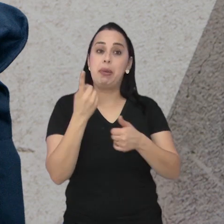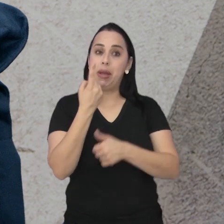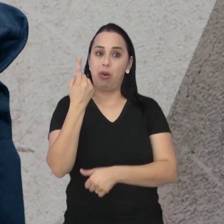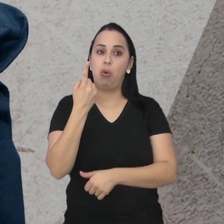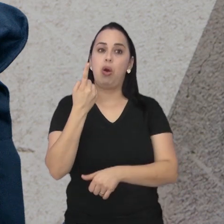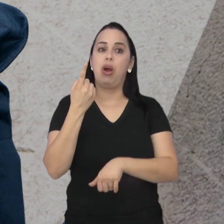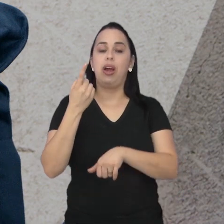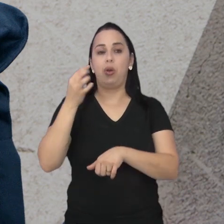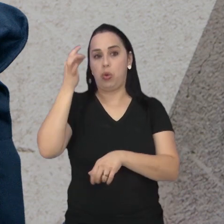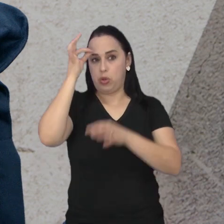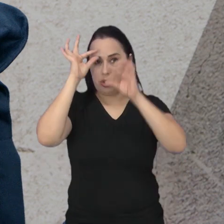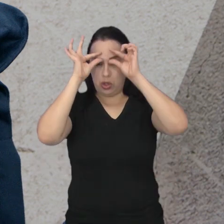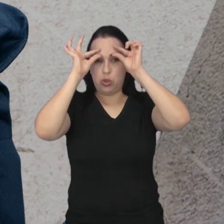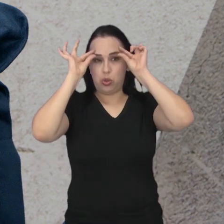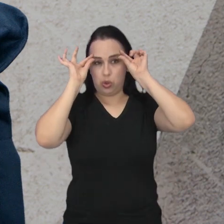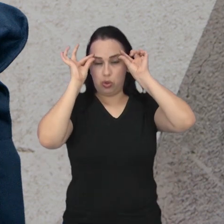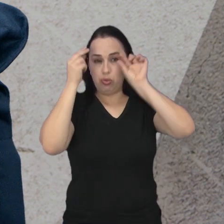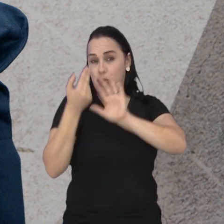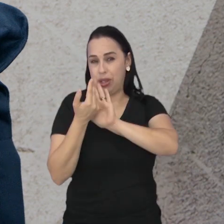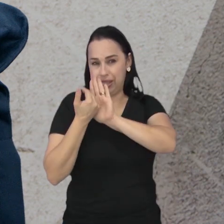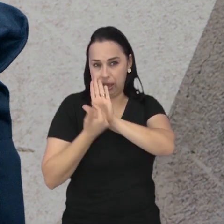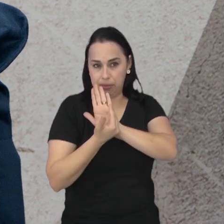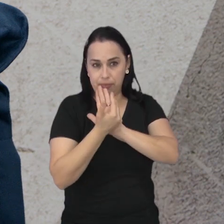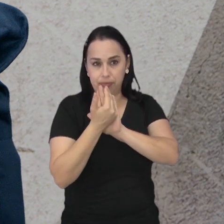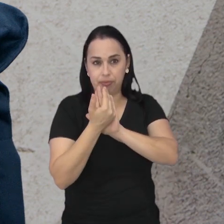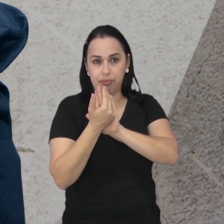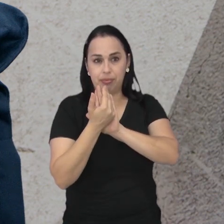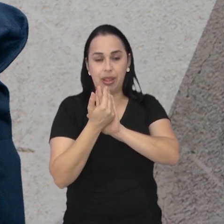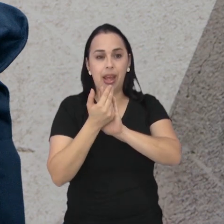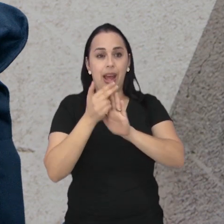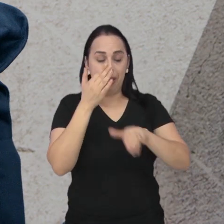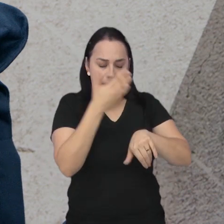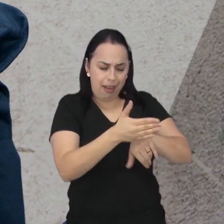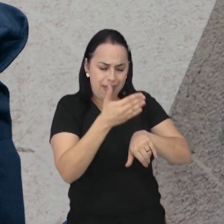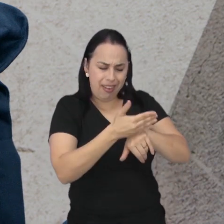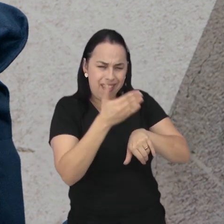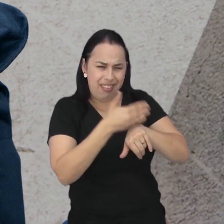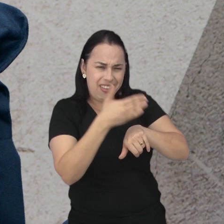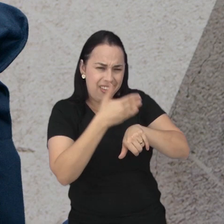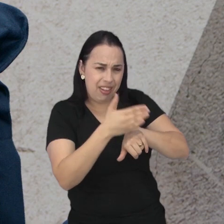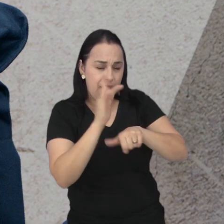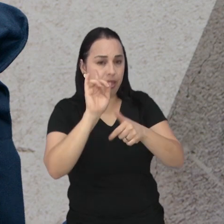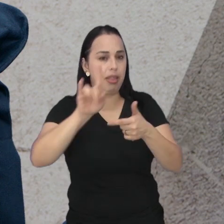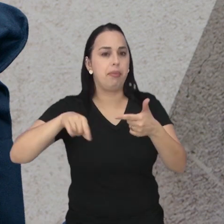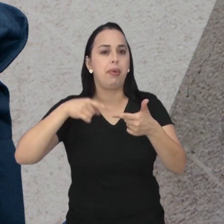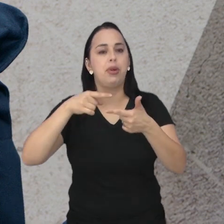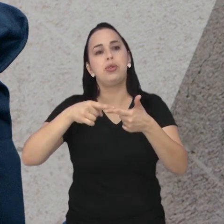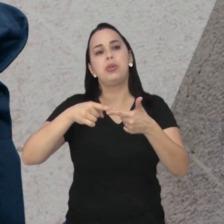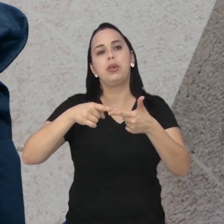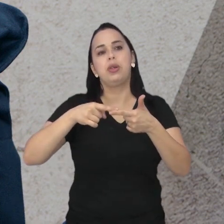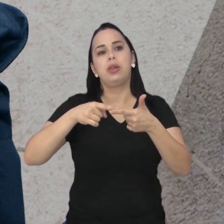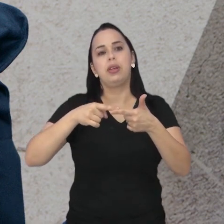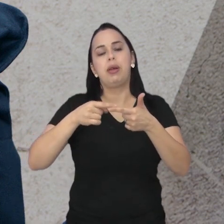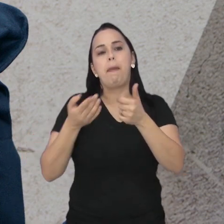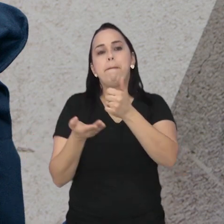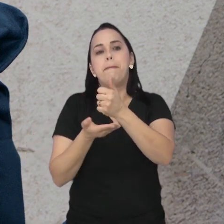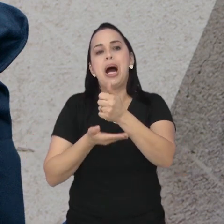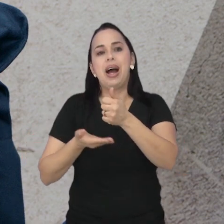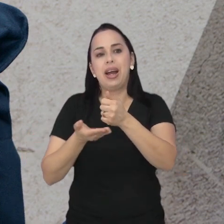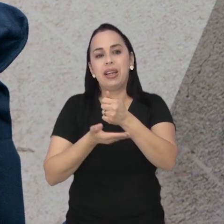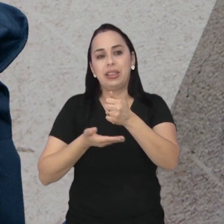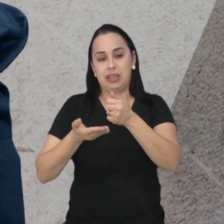vai fazer primeiro curso de design de sobrancelha, ficar craque nela, treinar bastante, e depois você vai fazer o